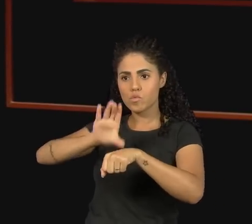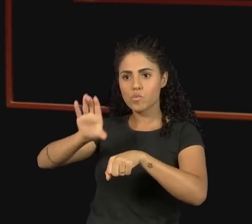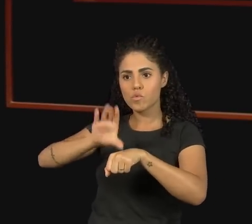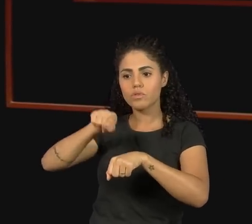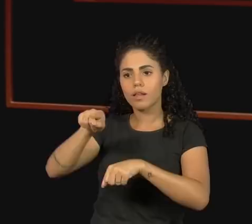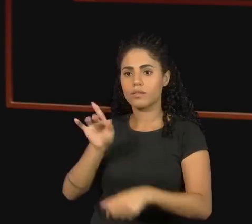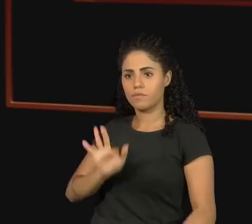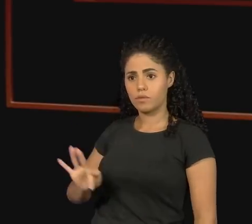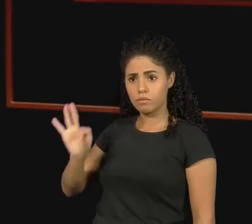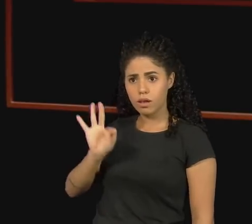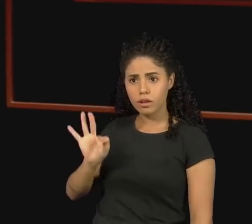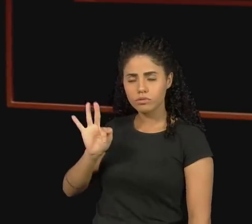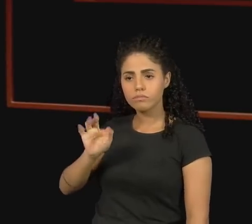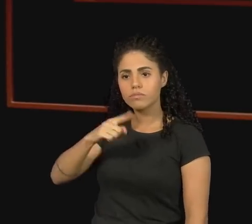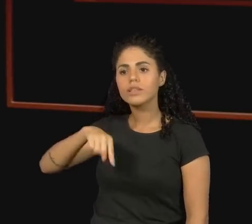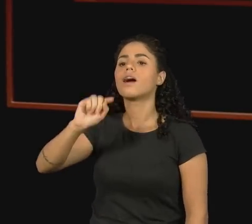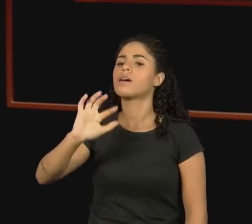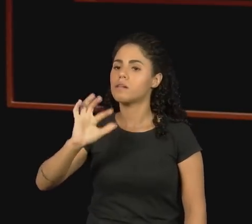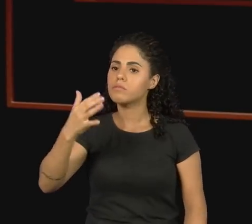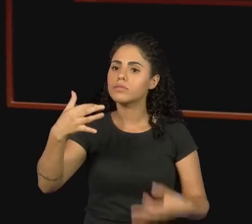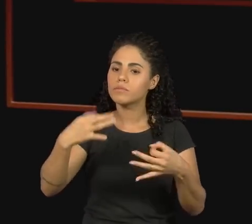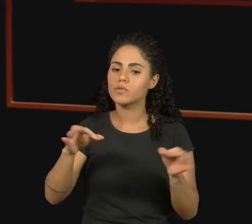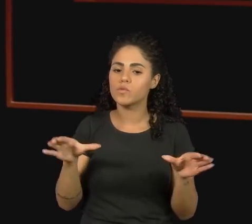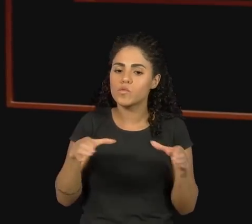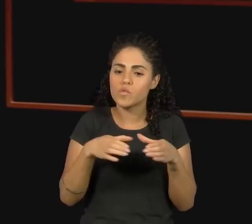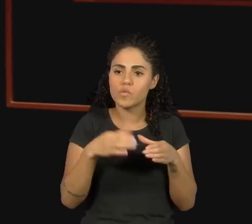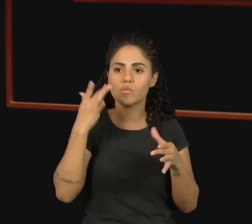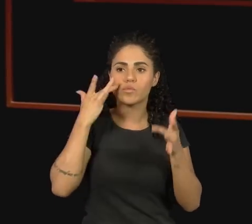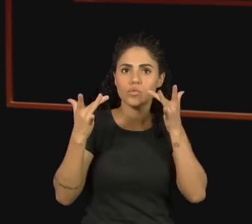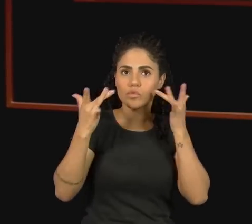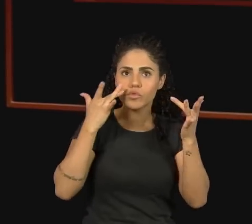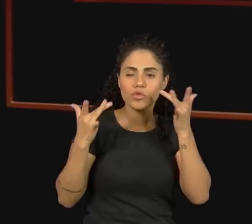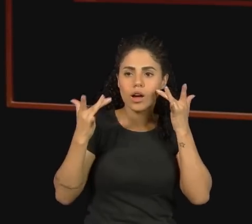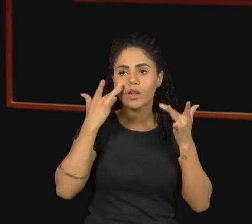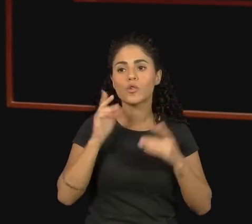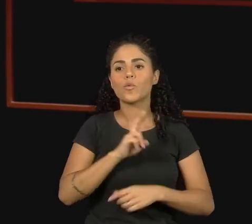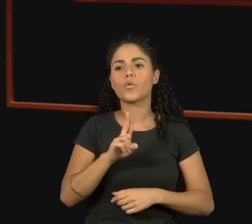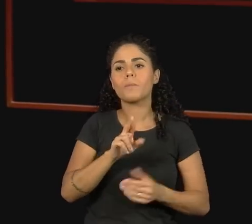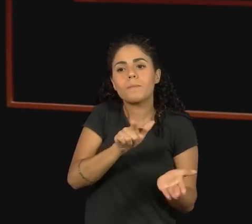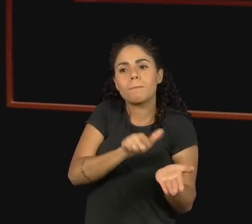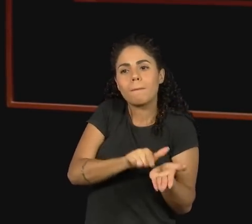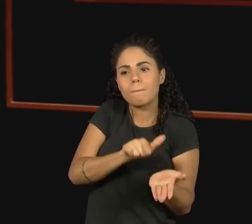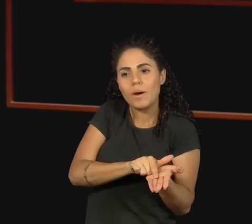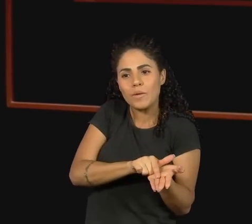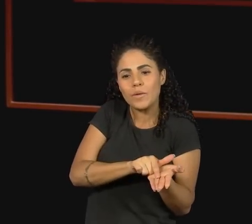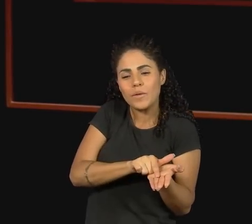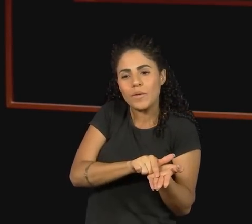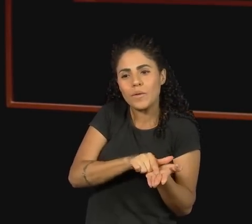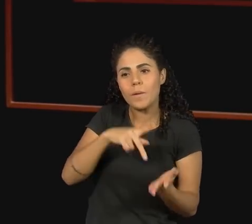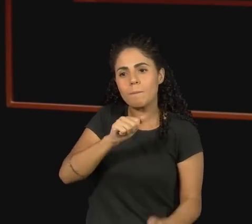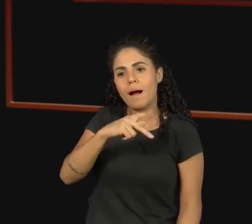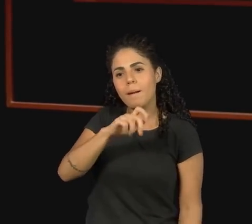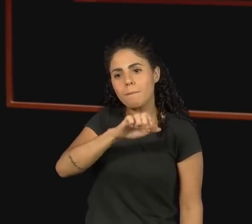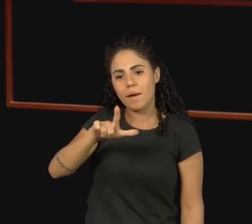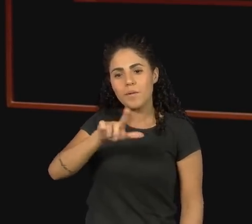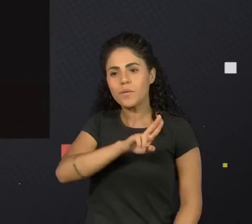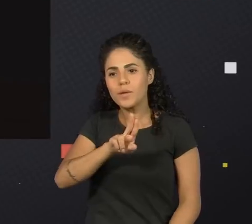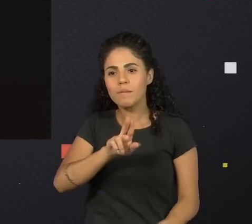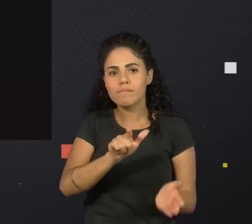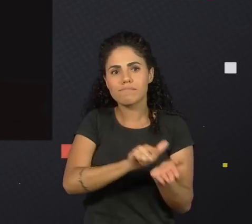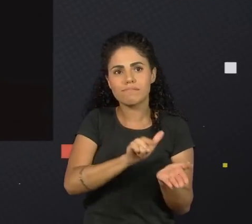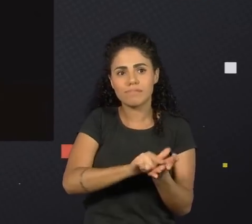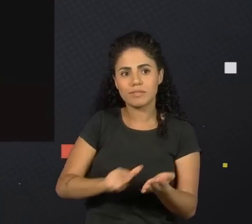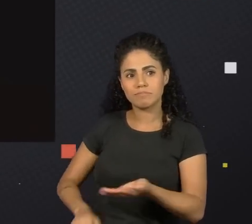da faculdade. E acabou acontecendo um grupo de teatro chamado Teatro de Papel, e que eu fiz 3 obras do querido